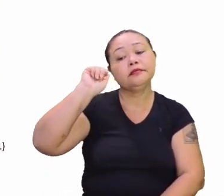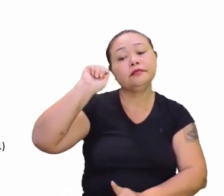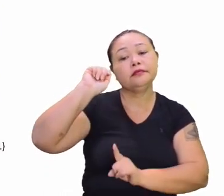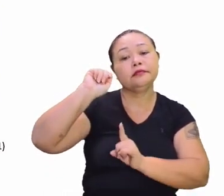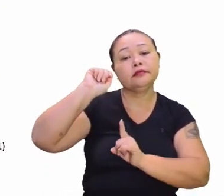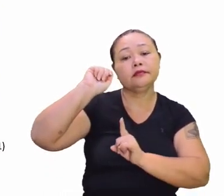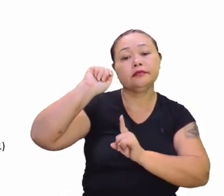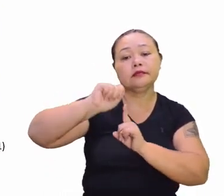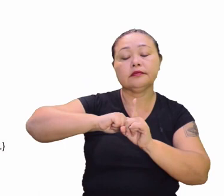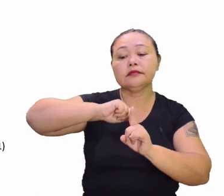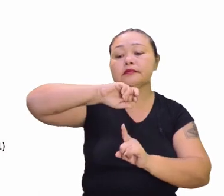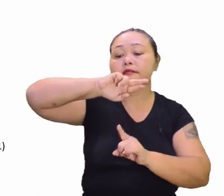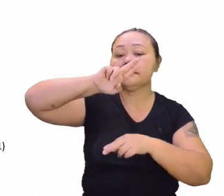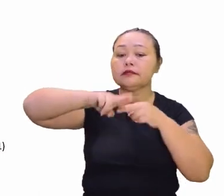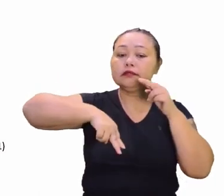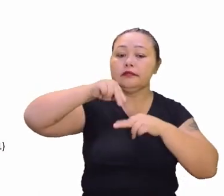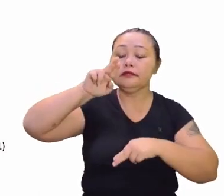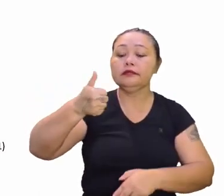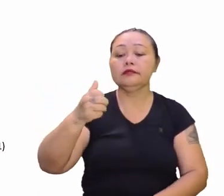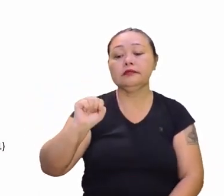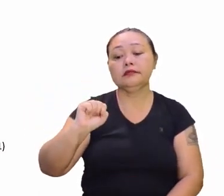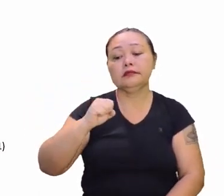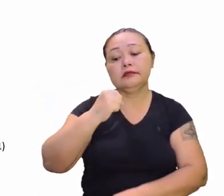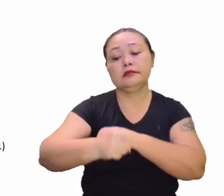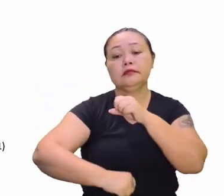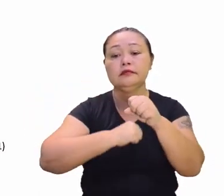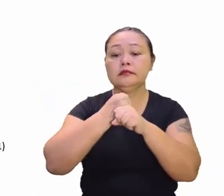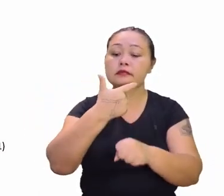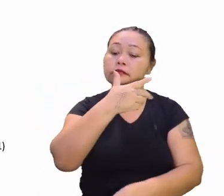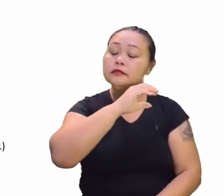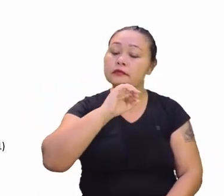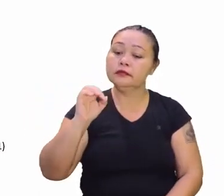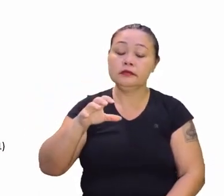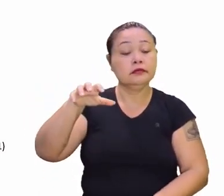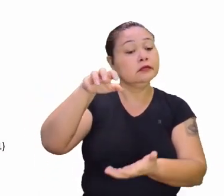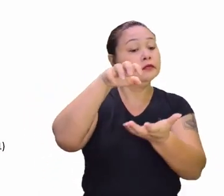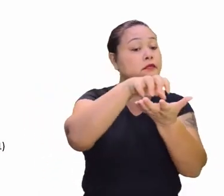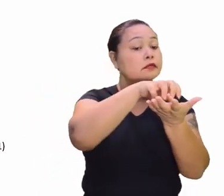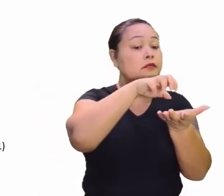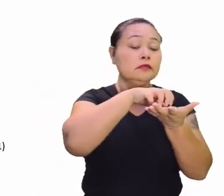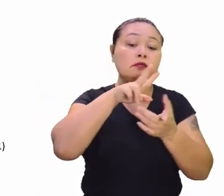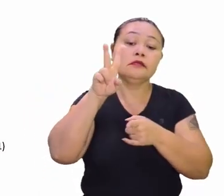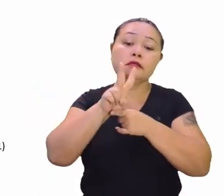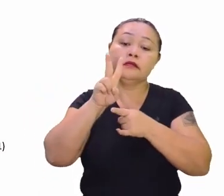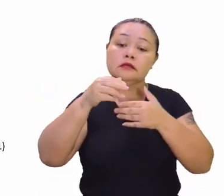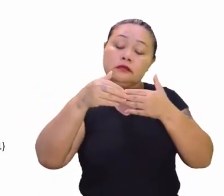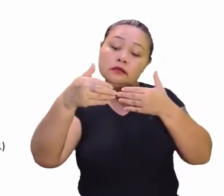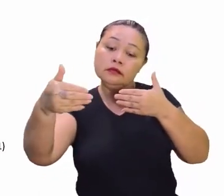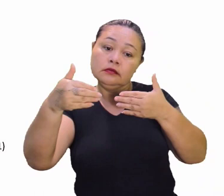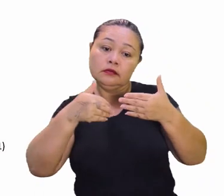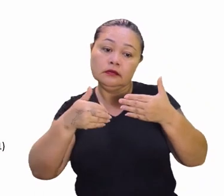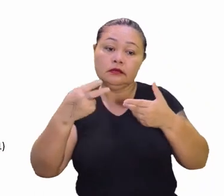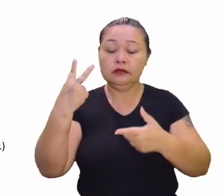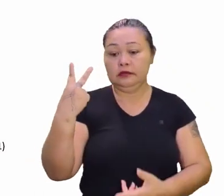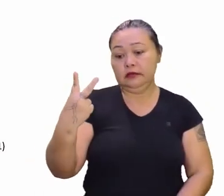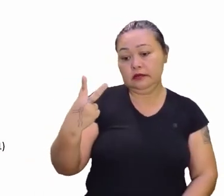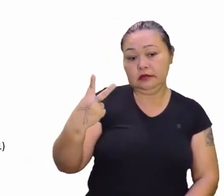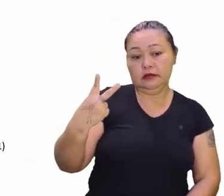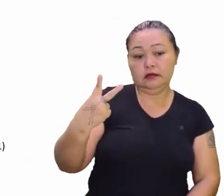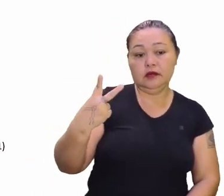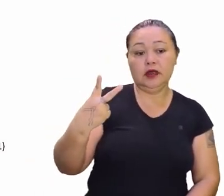9.985, de 18 de junho de 2000, as unidades de conservação dividem-se em dois